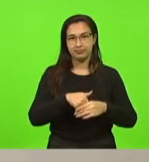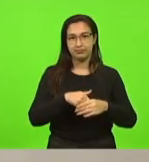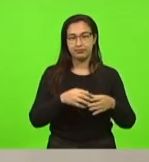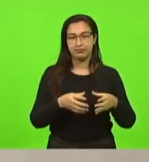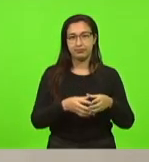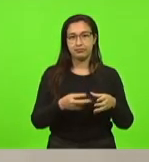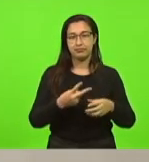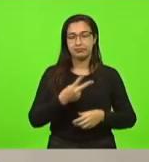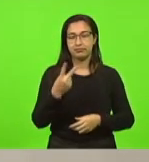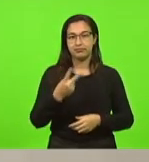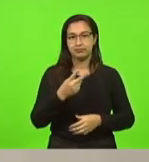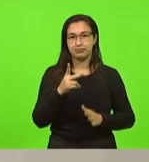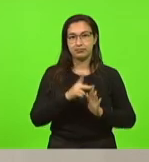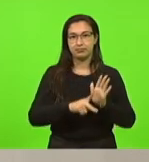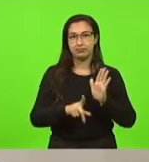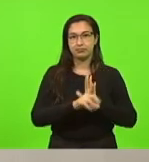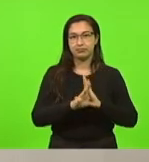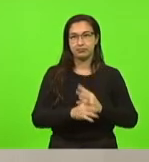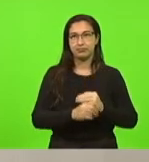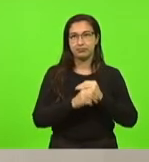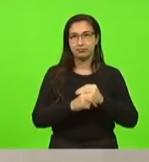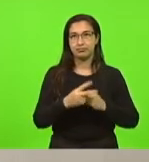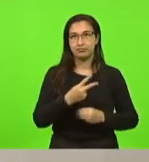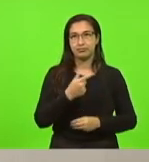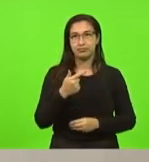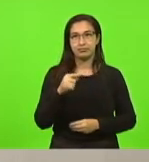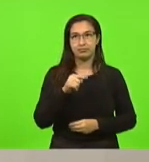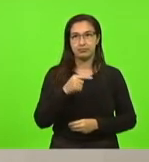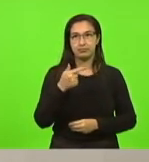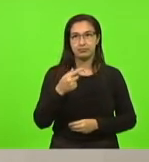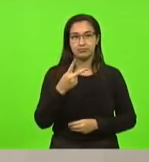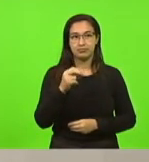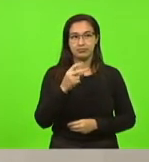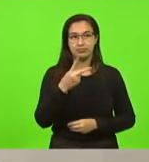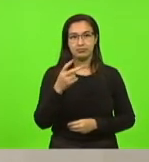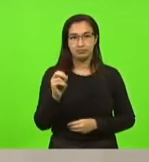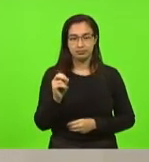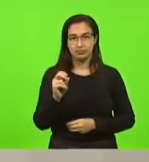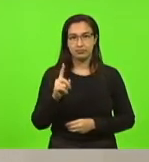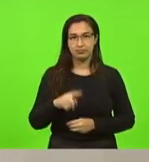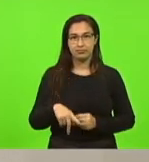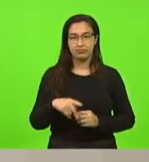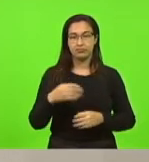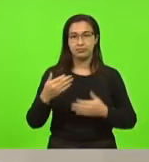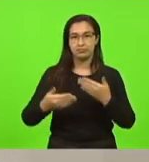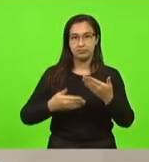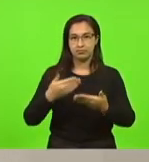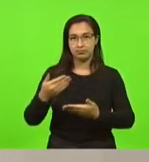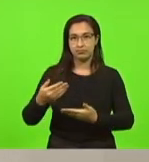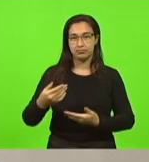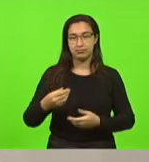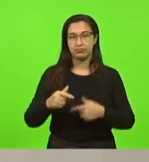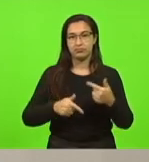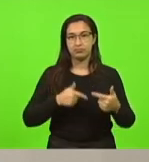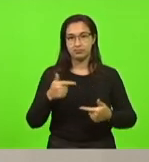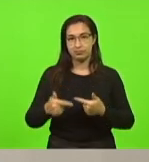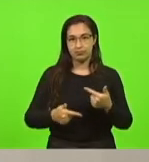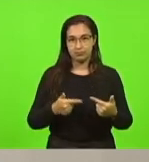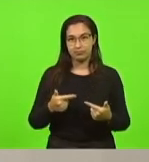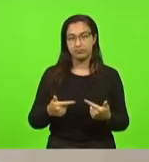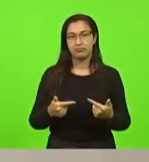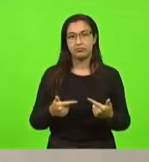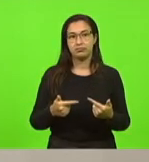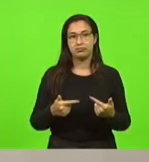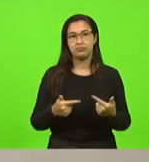de lei complementar 27.7/2021, autor Governo do Estado, dispõe sobre o plano de carreira e vencimentos